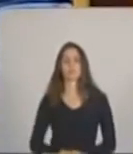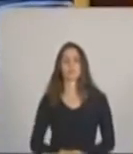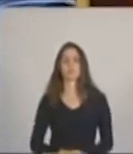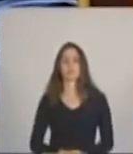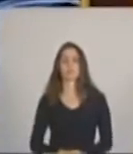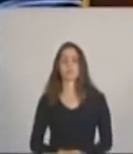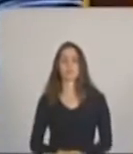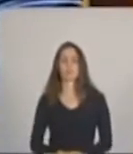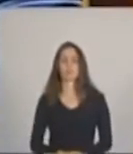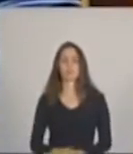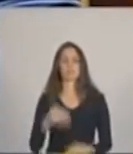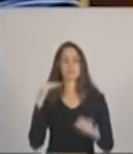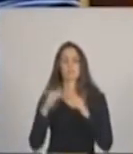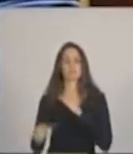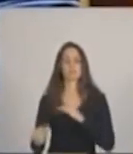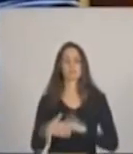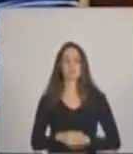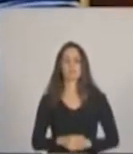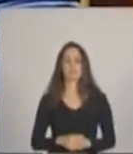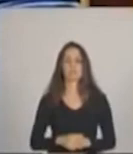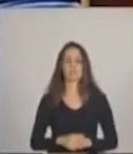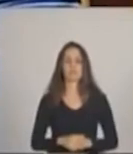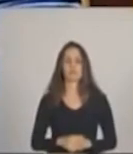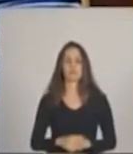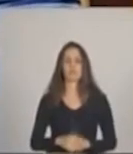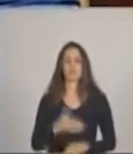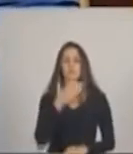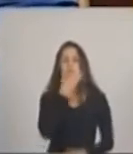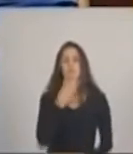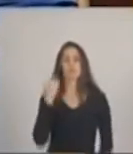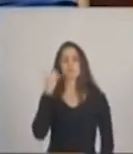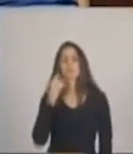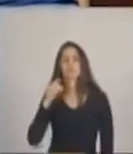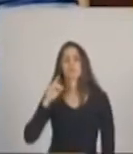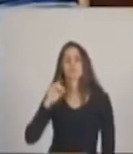Contrário. Deputado Marco Garcia, o relator. Deputado Marcelo Santos.